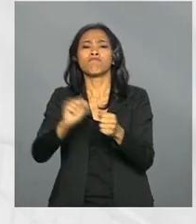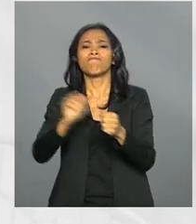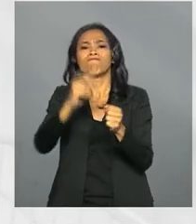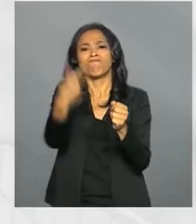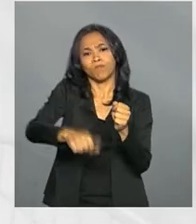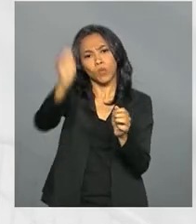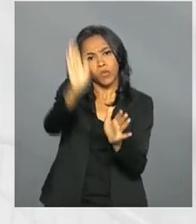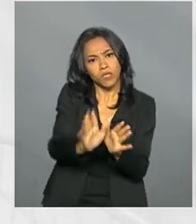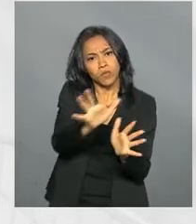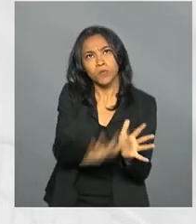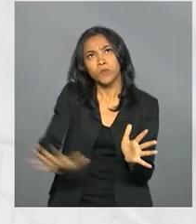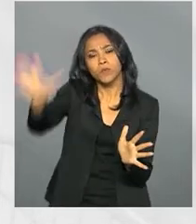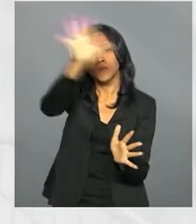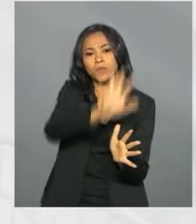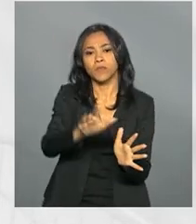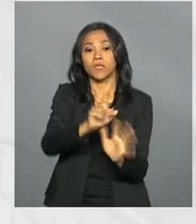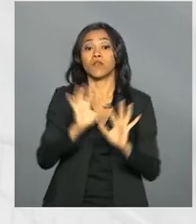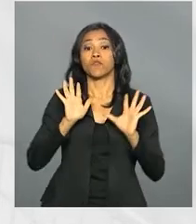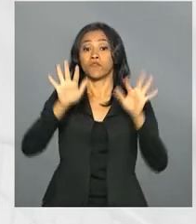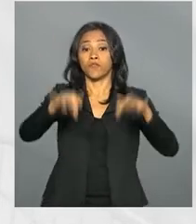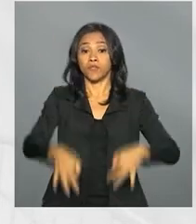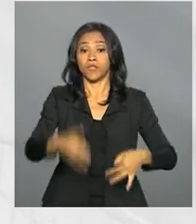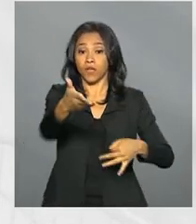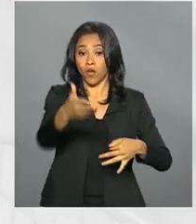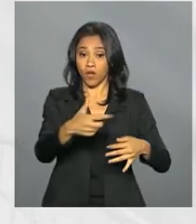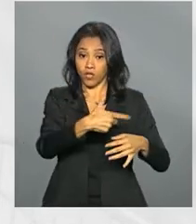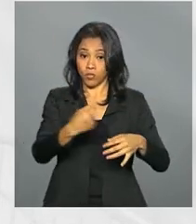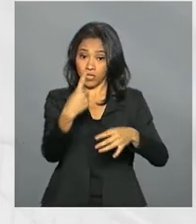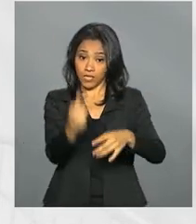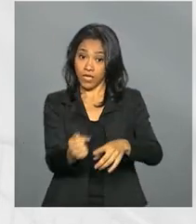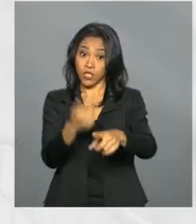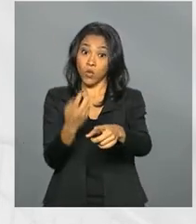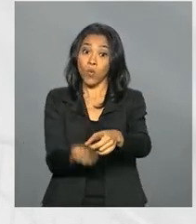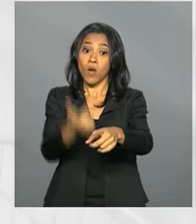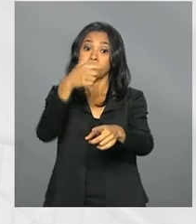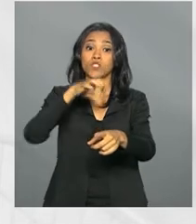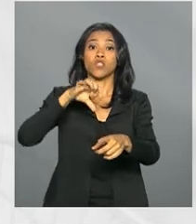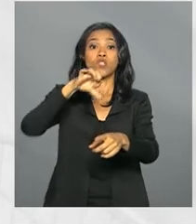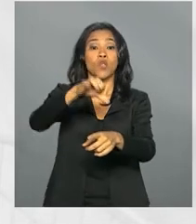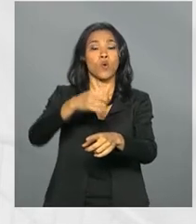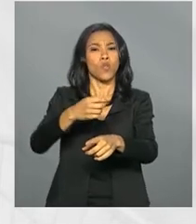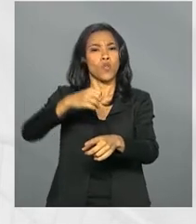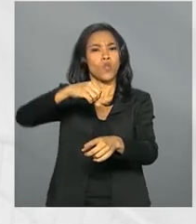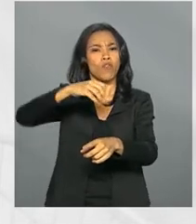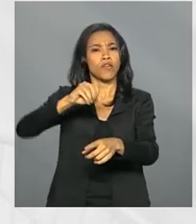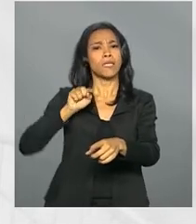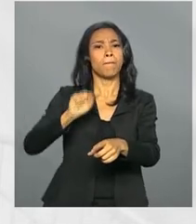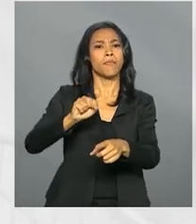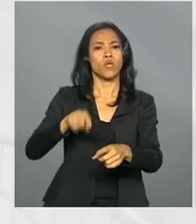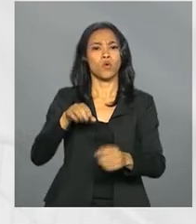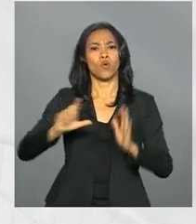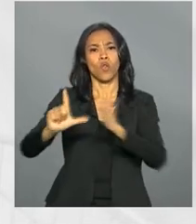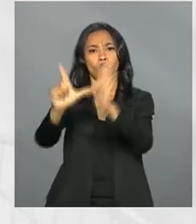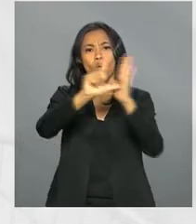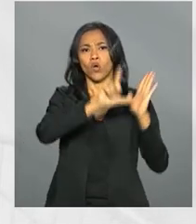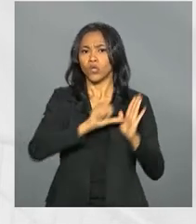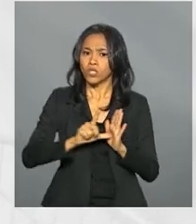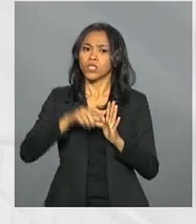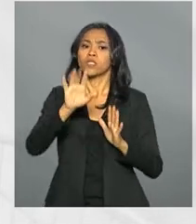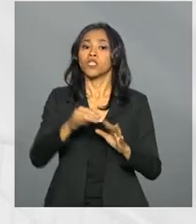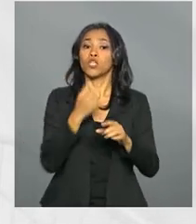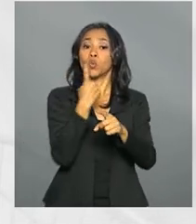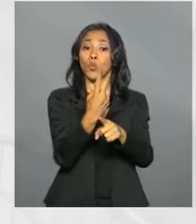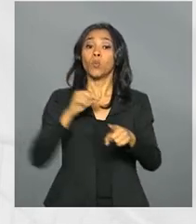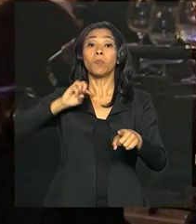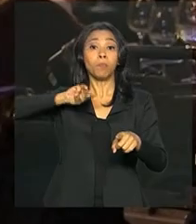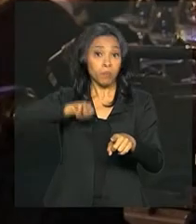o setor encerrou 2017 com quase 90 mil lojas e mais de 1 milhão e 800 mil funcionários